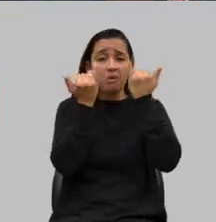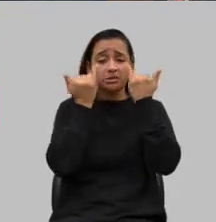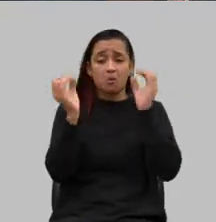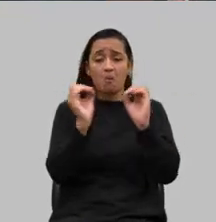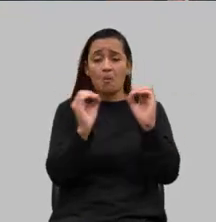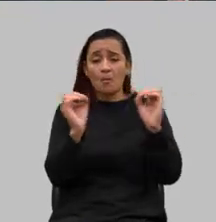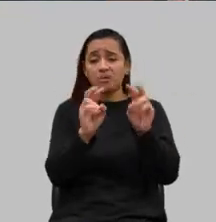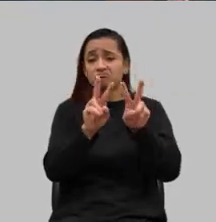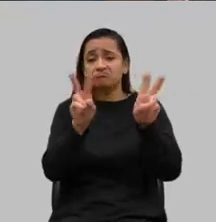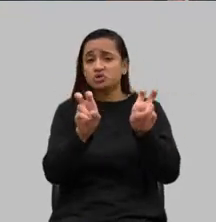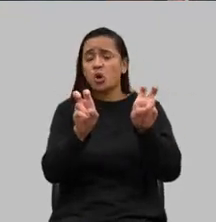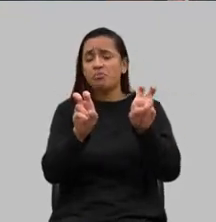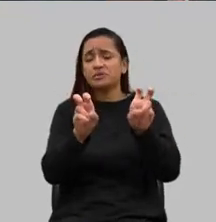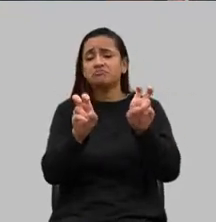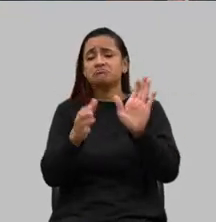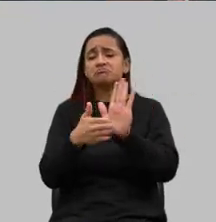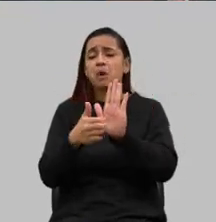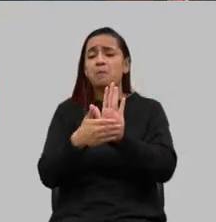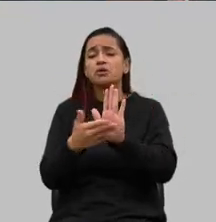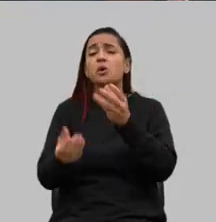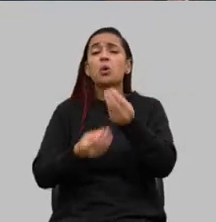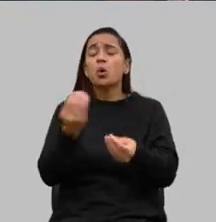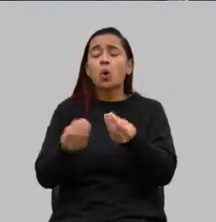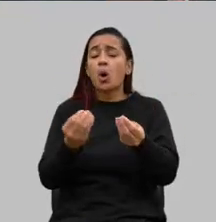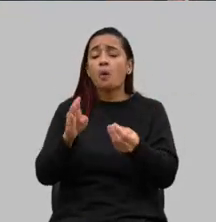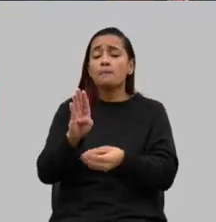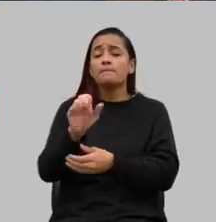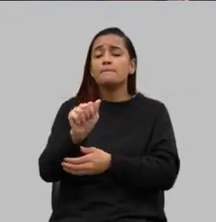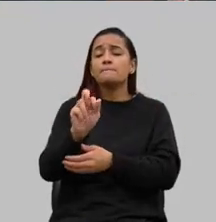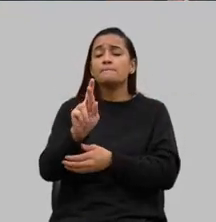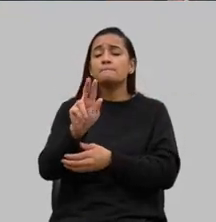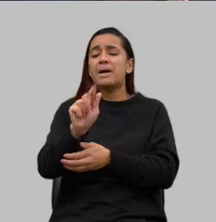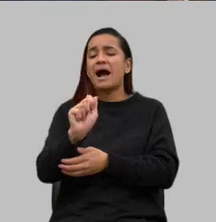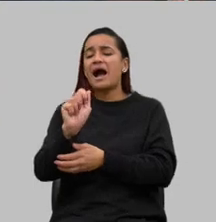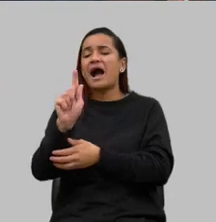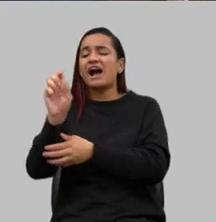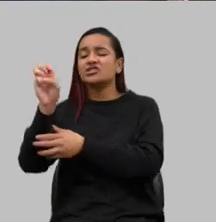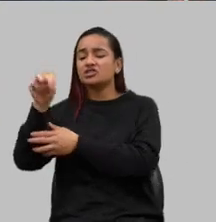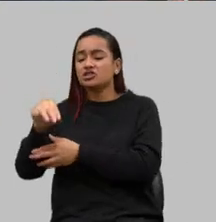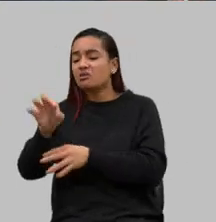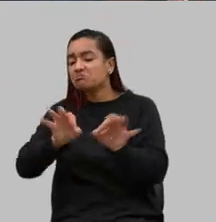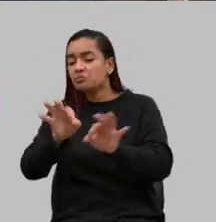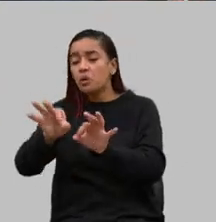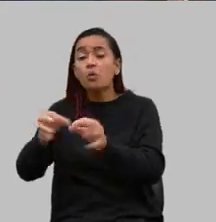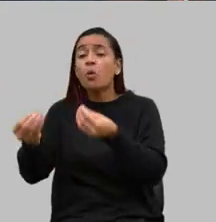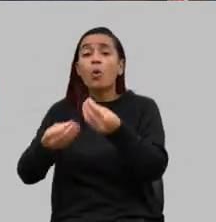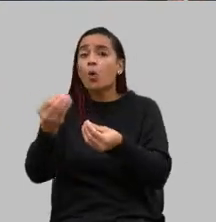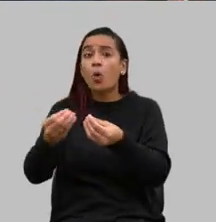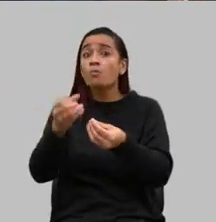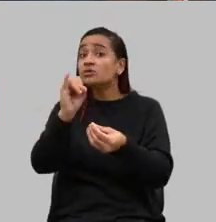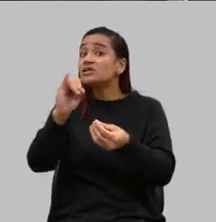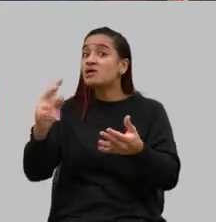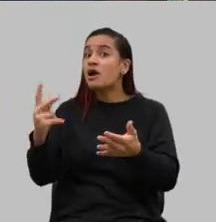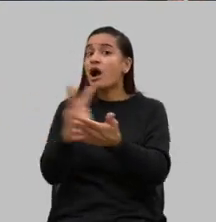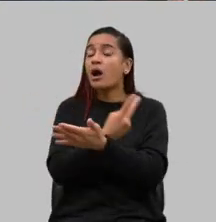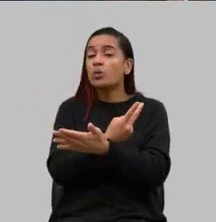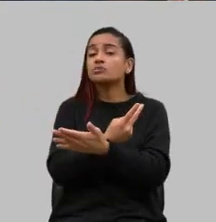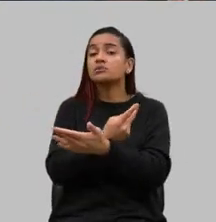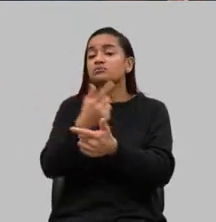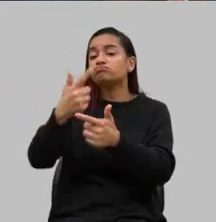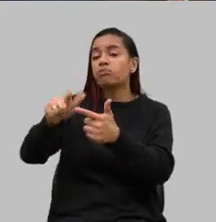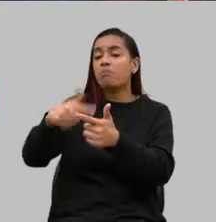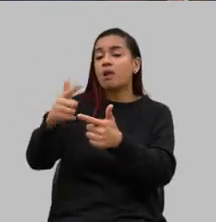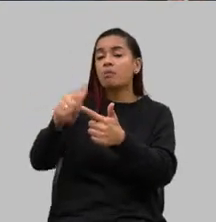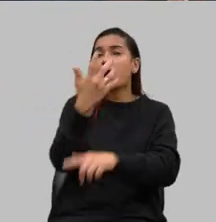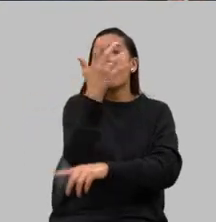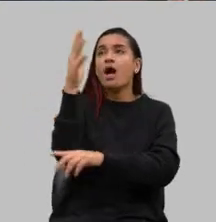concretas sobre a situação das barragens E como que nós estamos nos preparando para eventos climáticos extremos